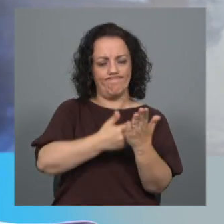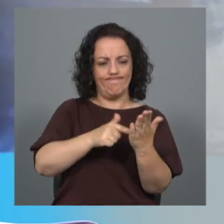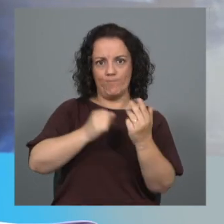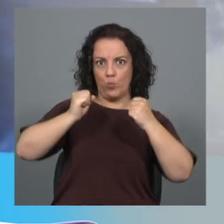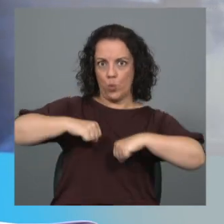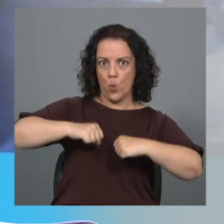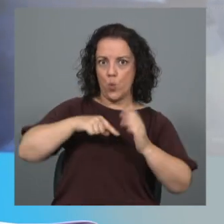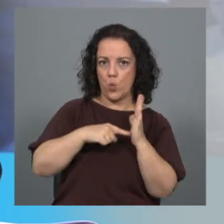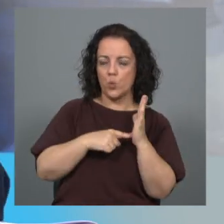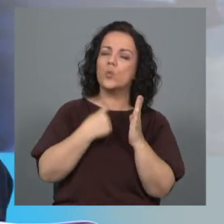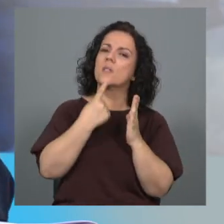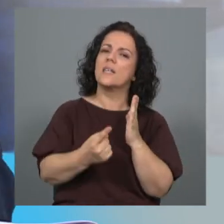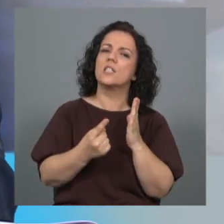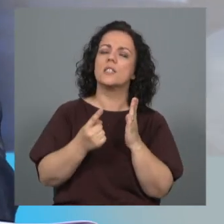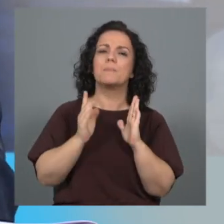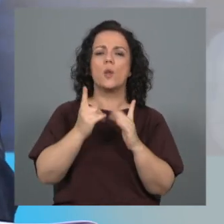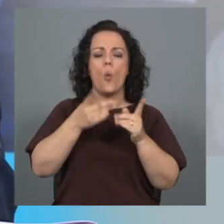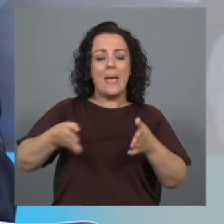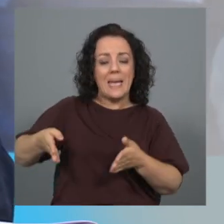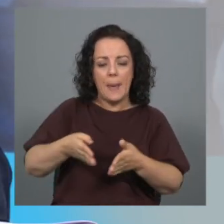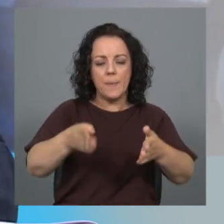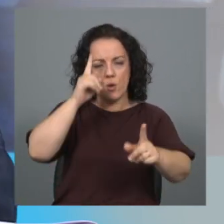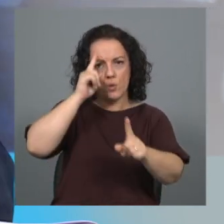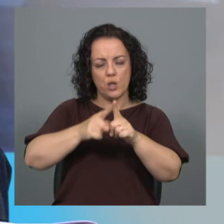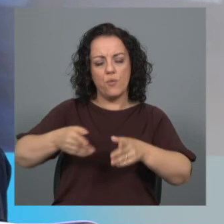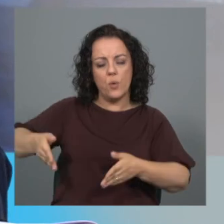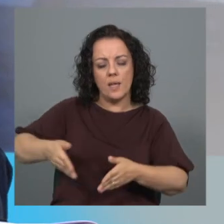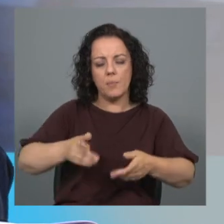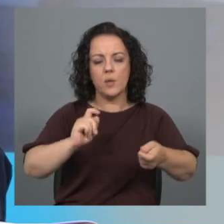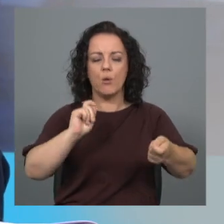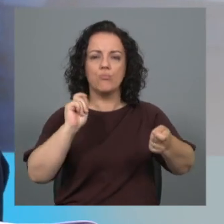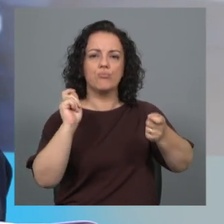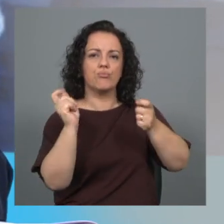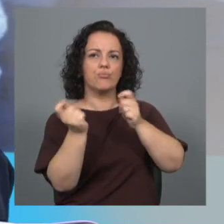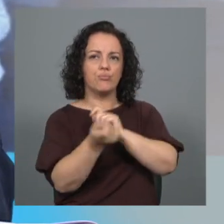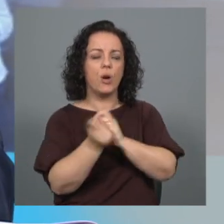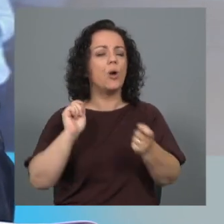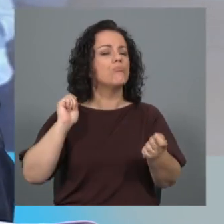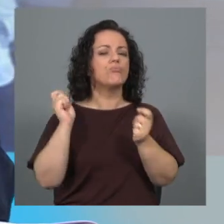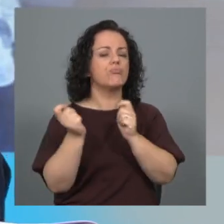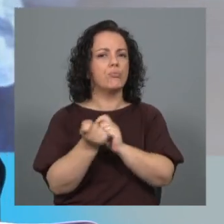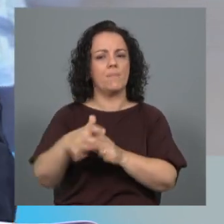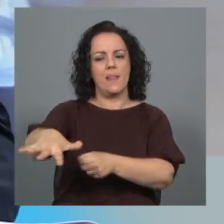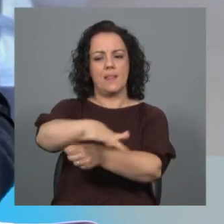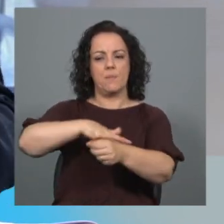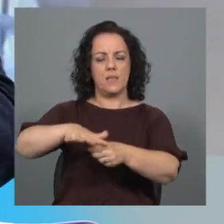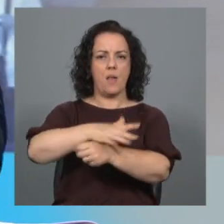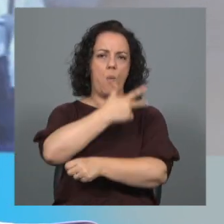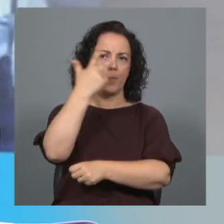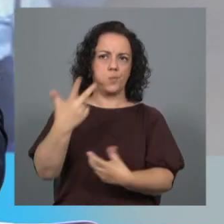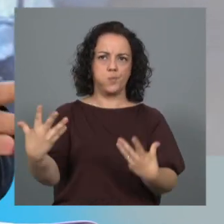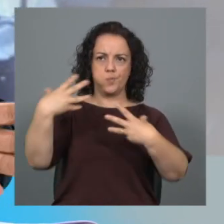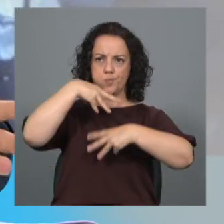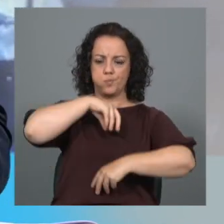ideia de permitir um caminho de conversão. É uma conversão que também, pela dimensão integral desta ecologia, é uma conversão